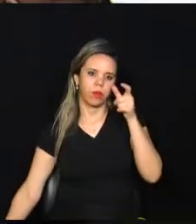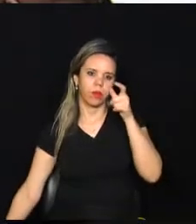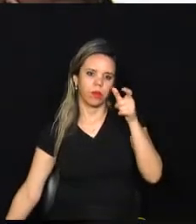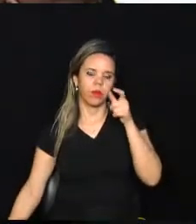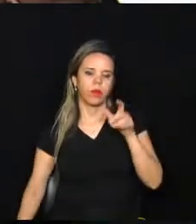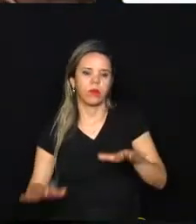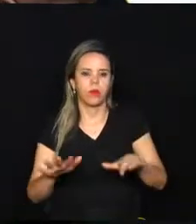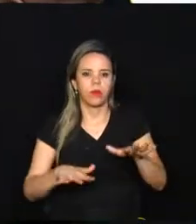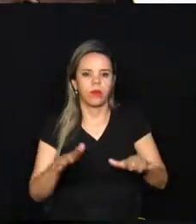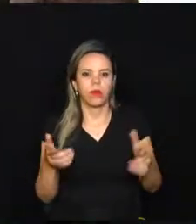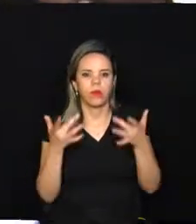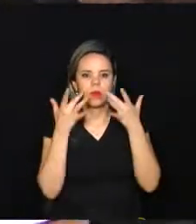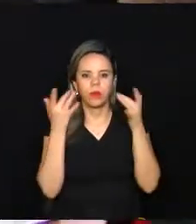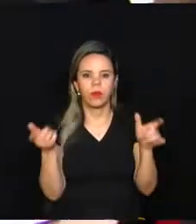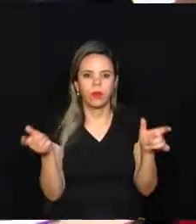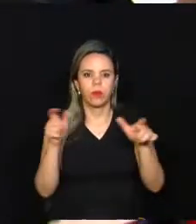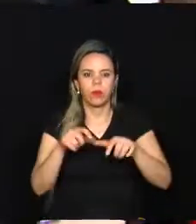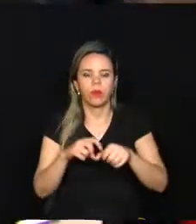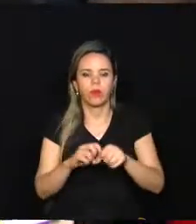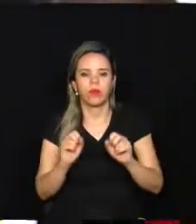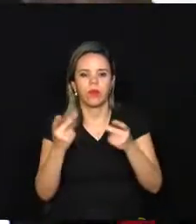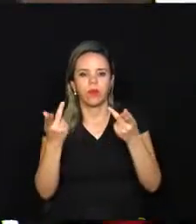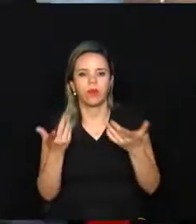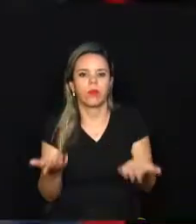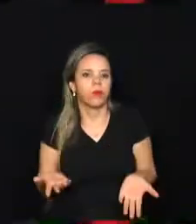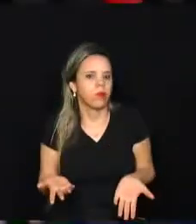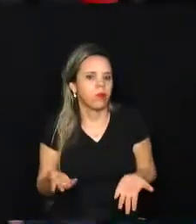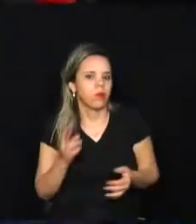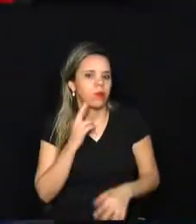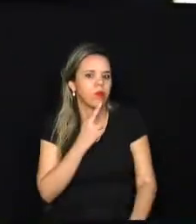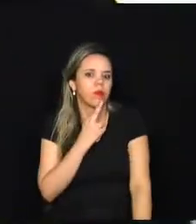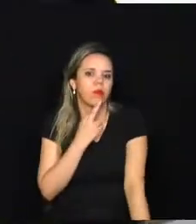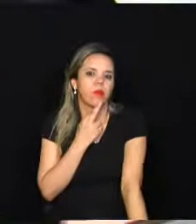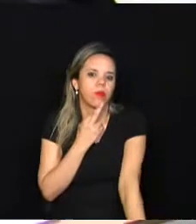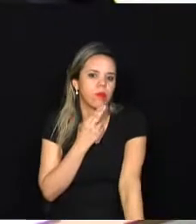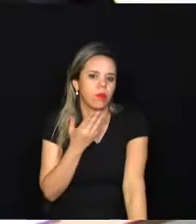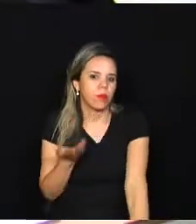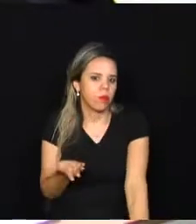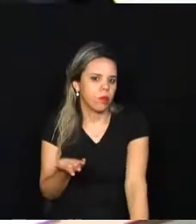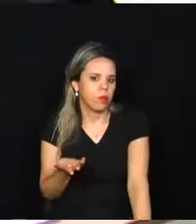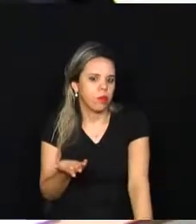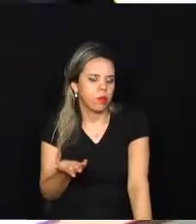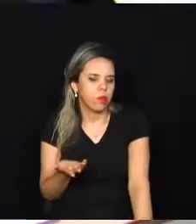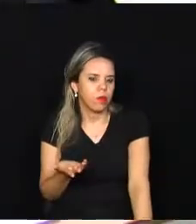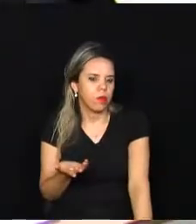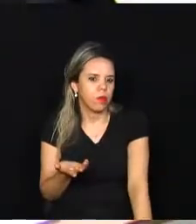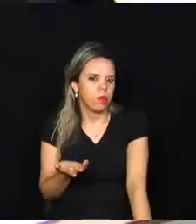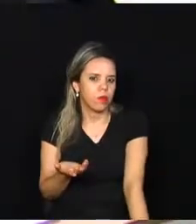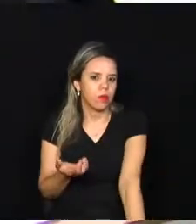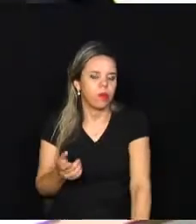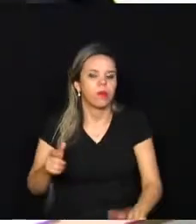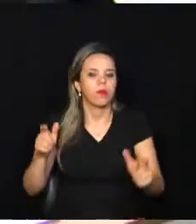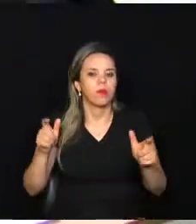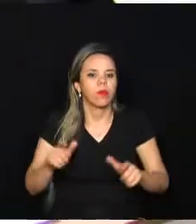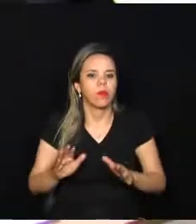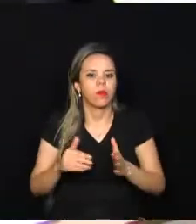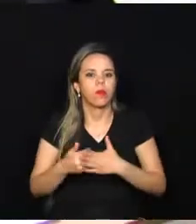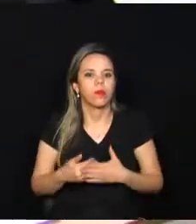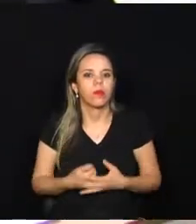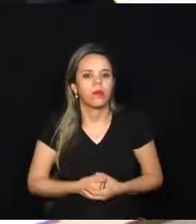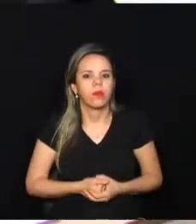estão voltando, né, shoppings, restaurantes, onde são, óbvio, ambientes